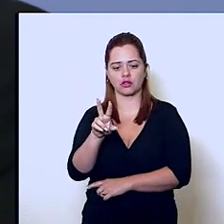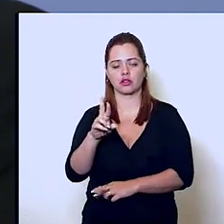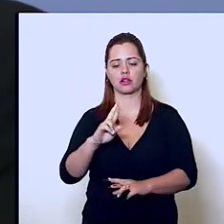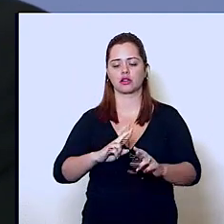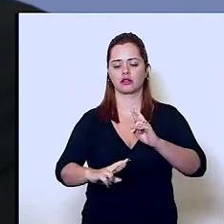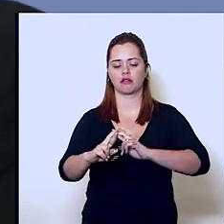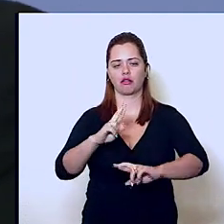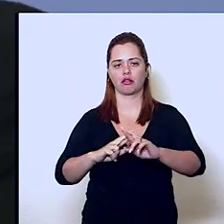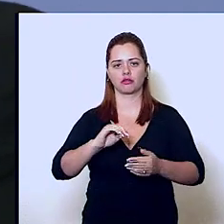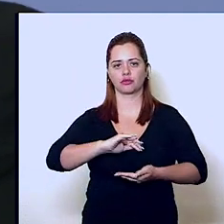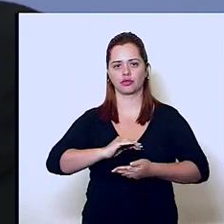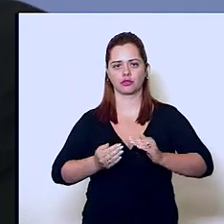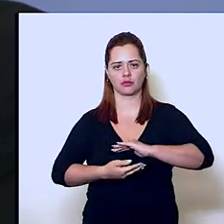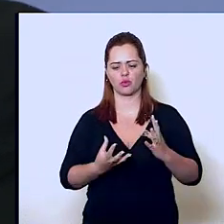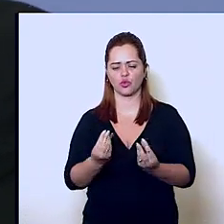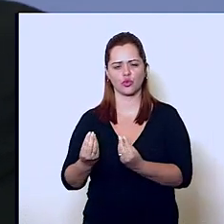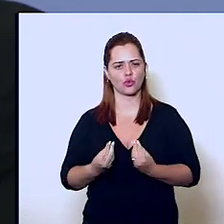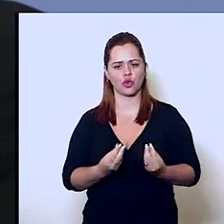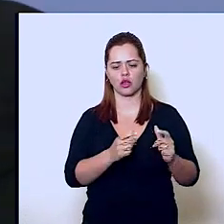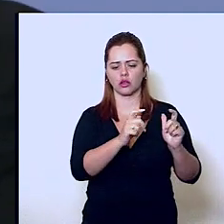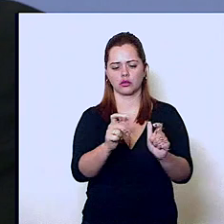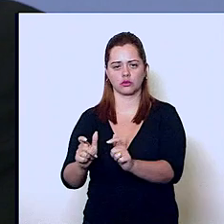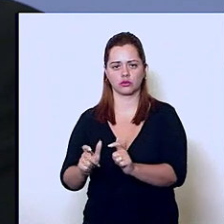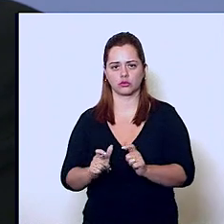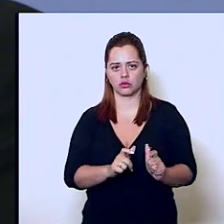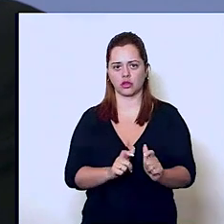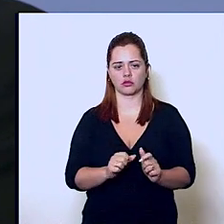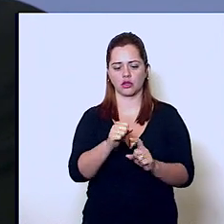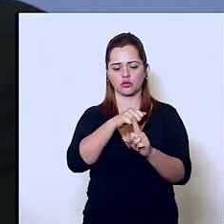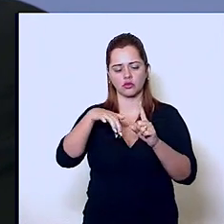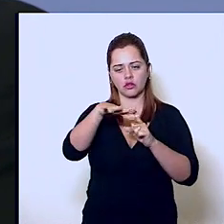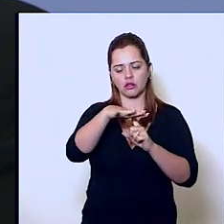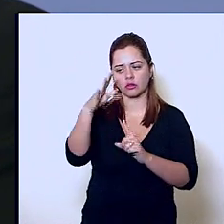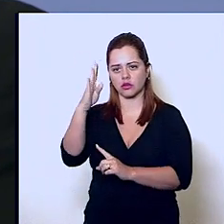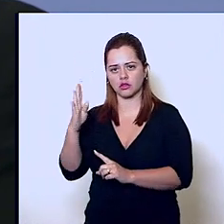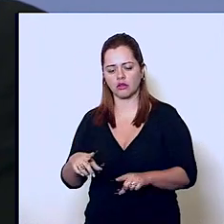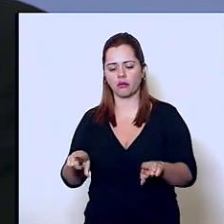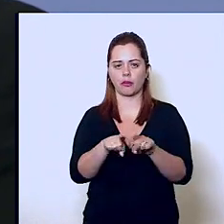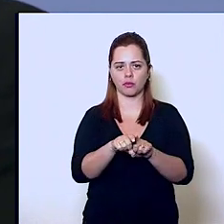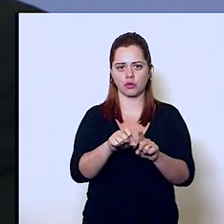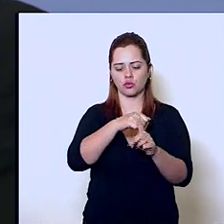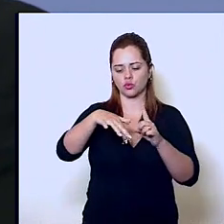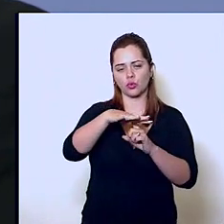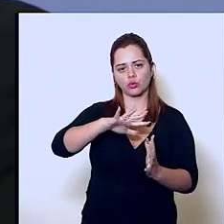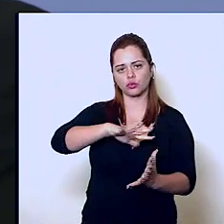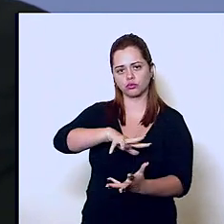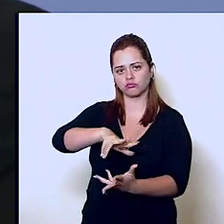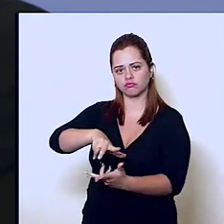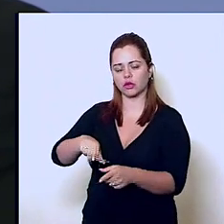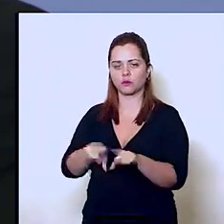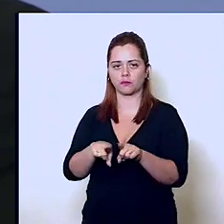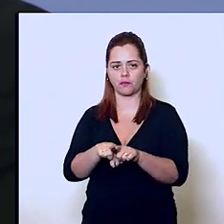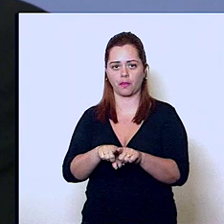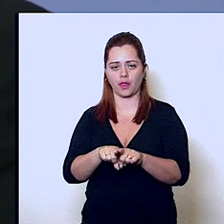outros setores, da sociedade brasileira e da sociedade internacional também. Paulo Tarso foi um grande diplomata que será lembrado também